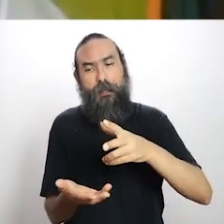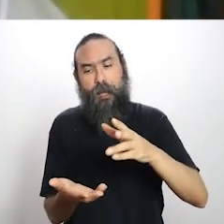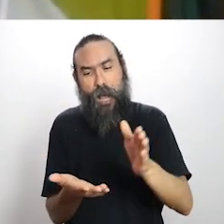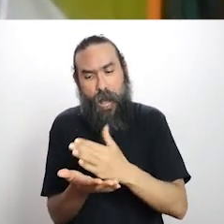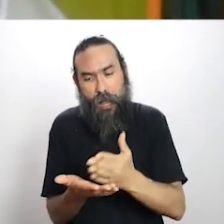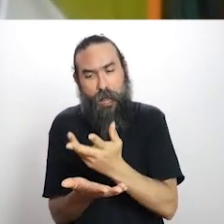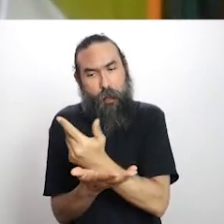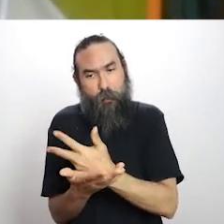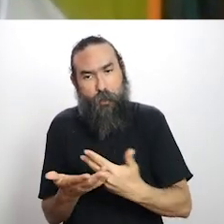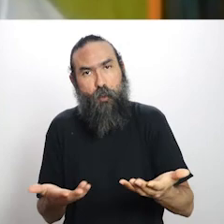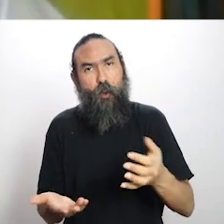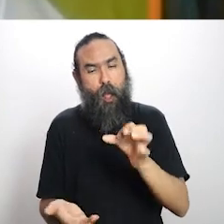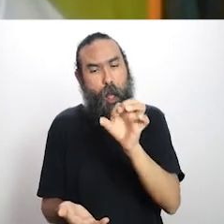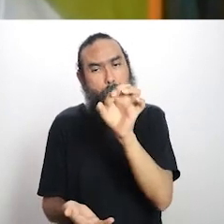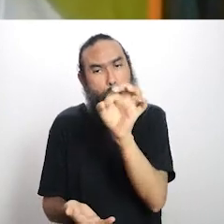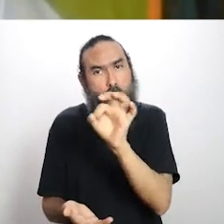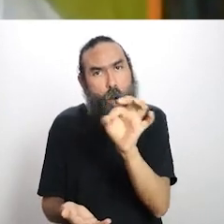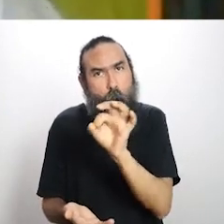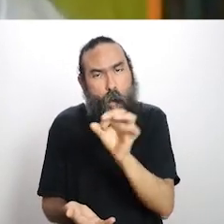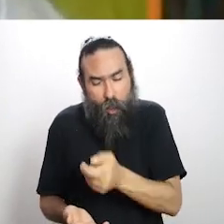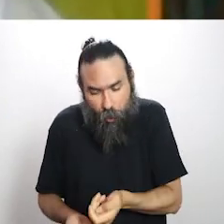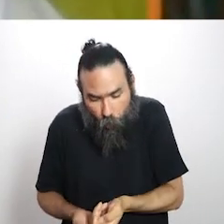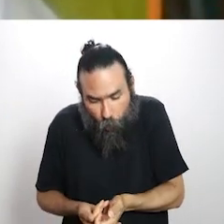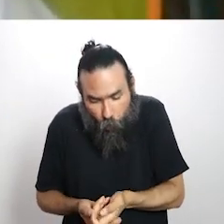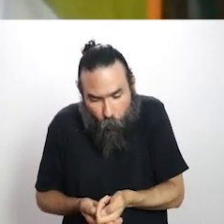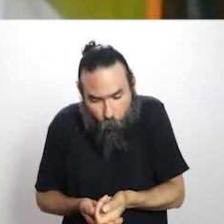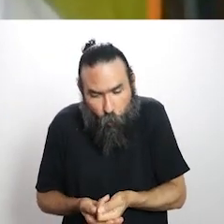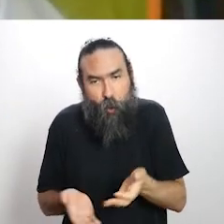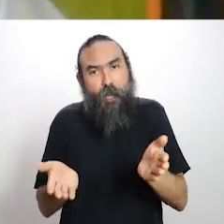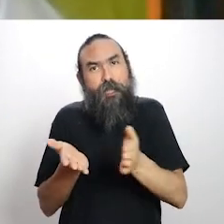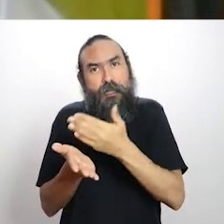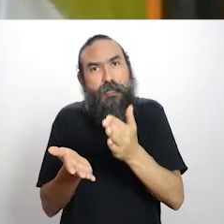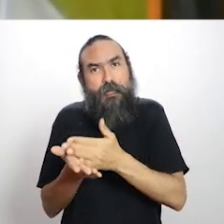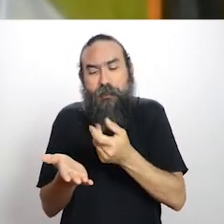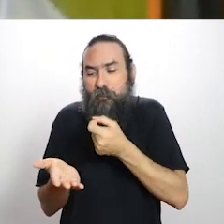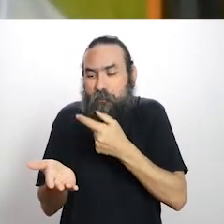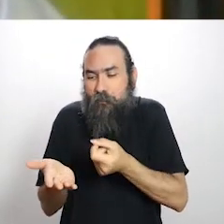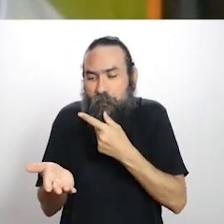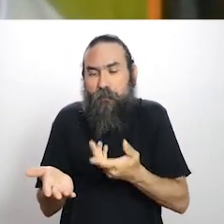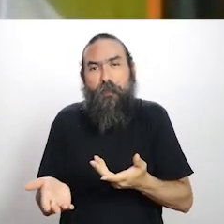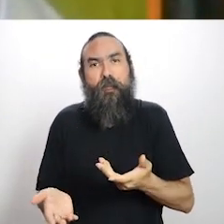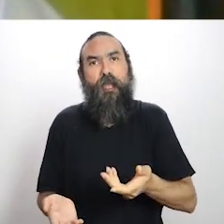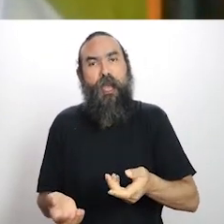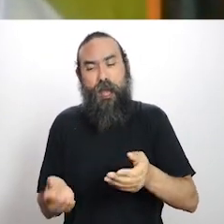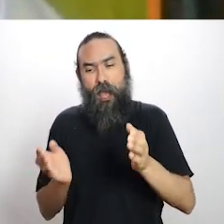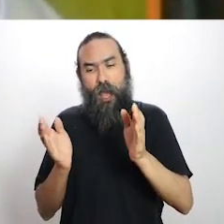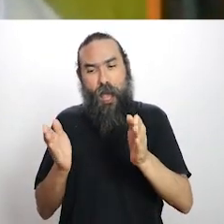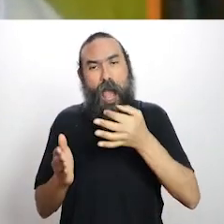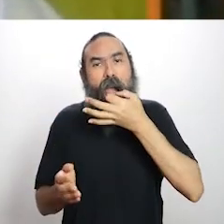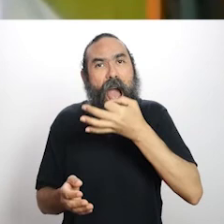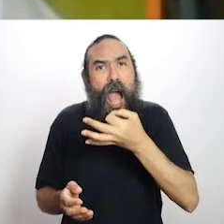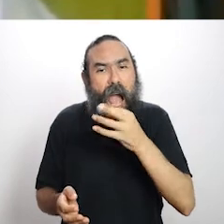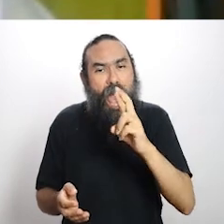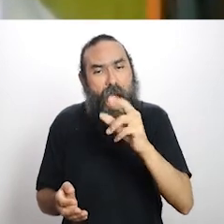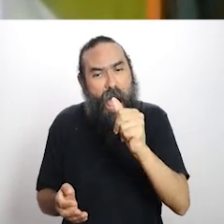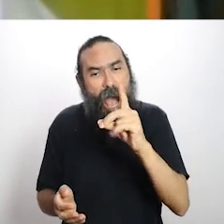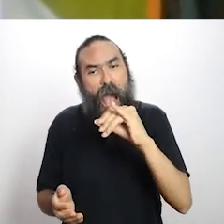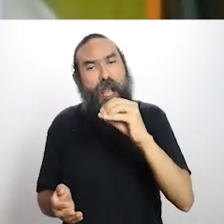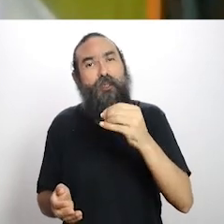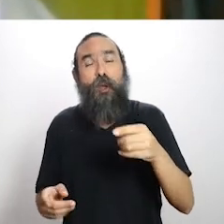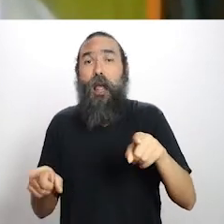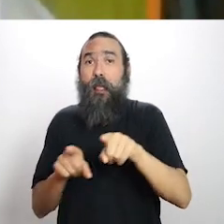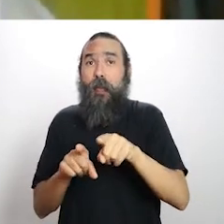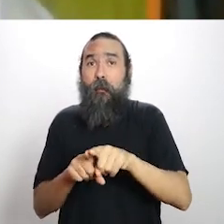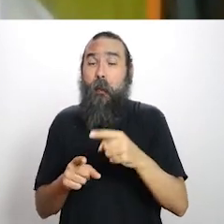bolinha de gude, gibis, rádio. Bom, vamos chegando até a